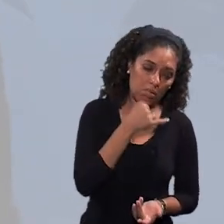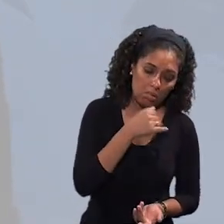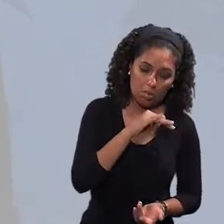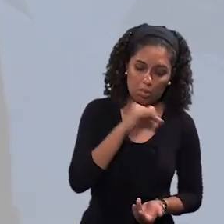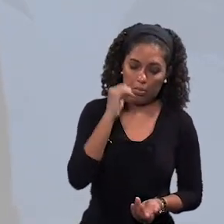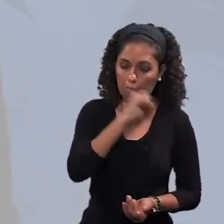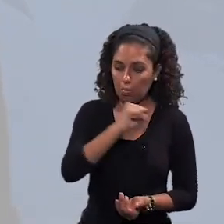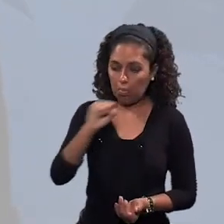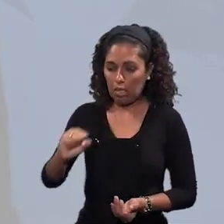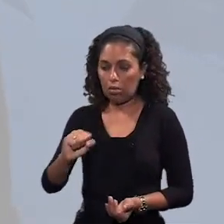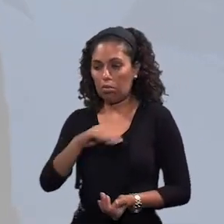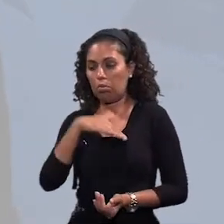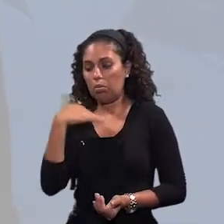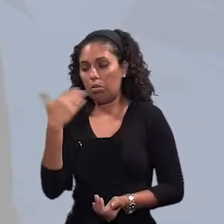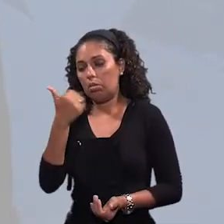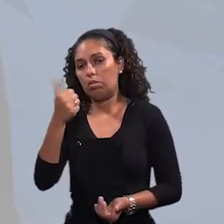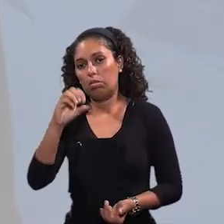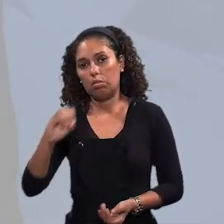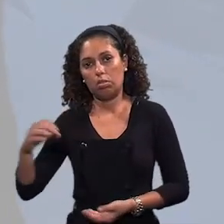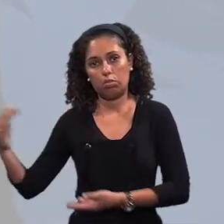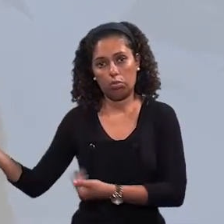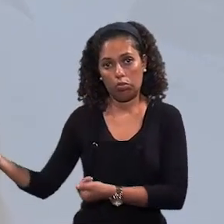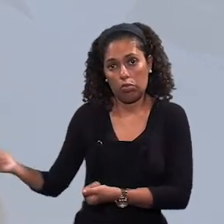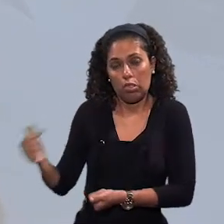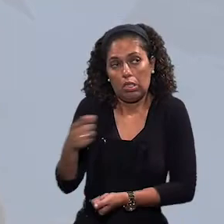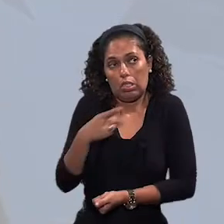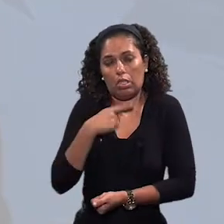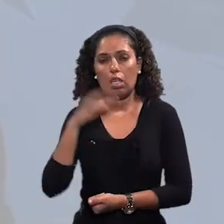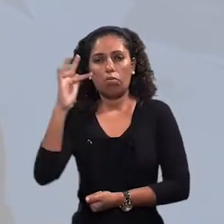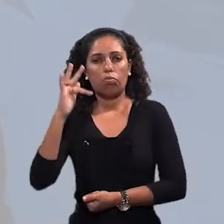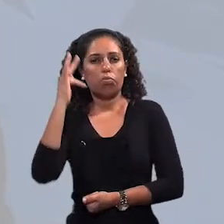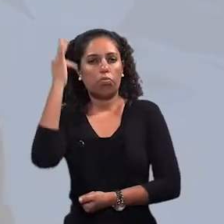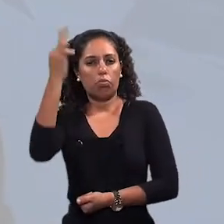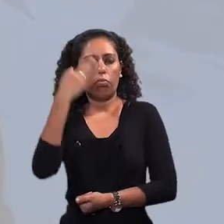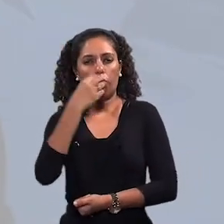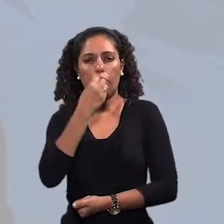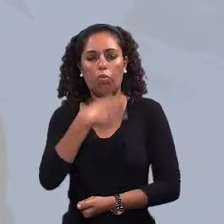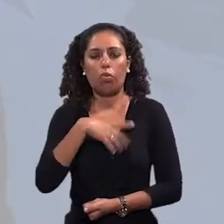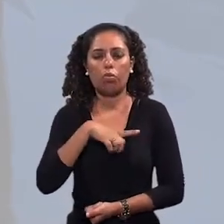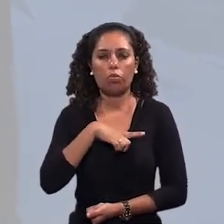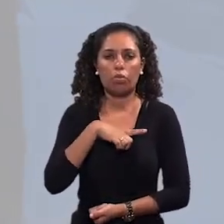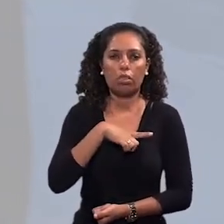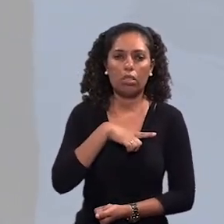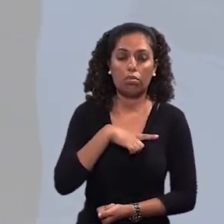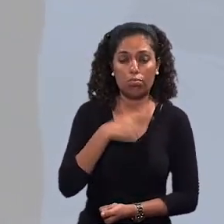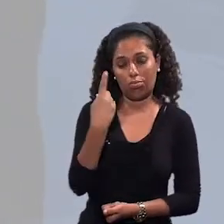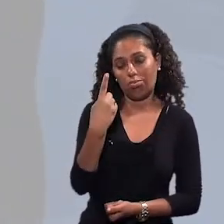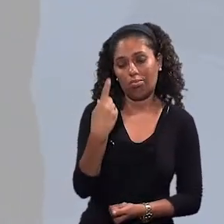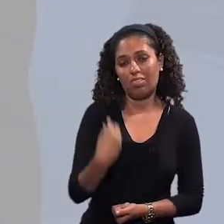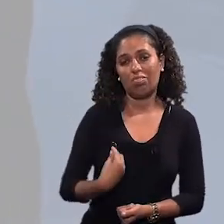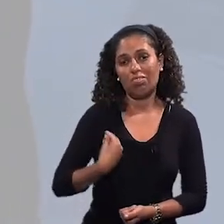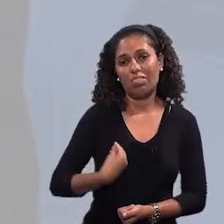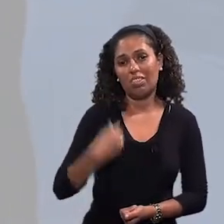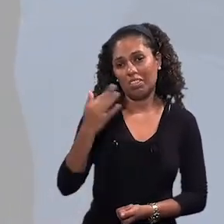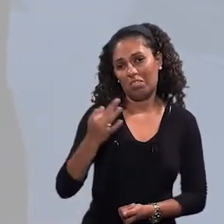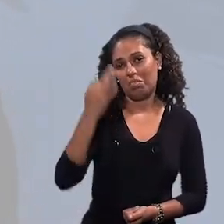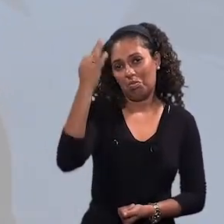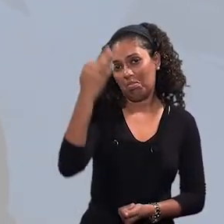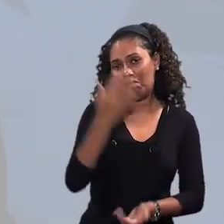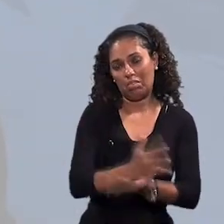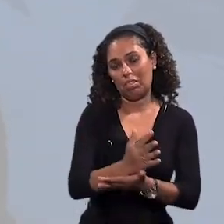vitimou 10 jovens que vislumbravam, conforme os senhores mesmos disseram, uma vida pela